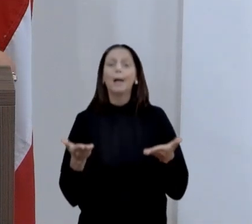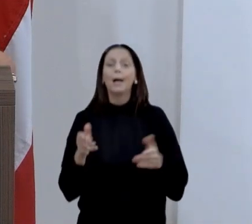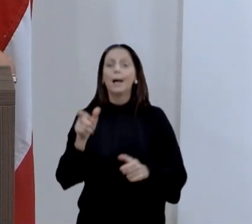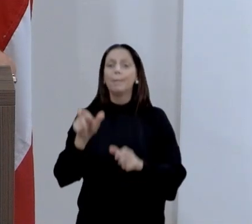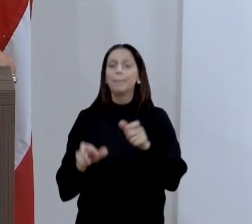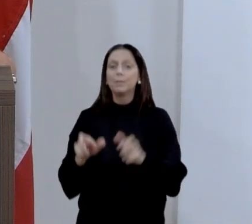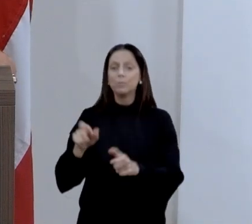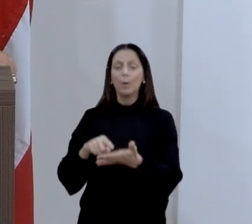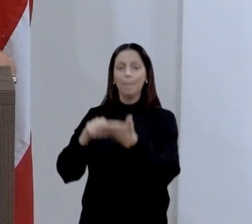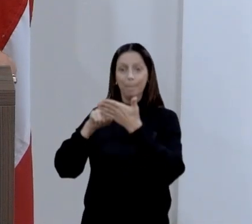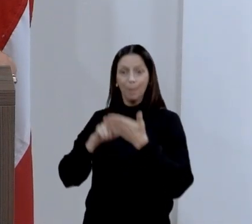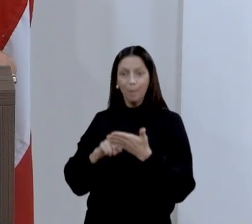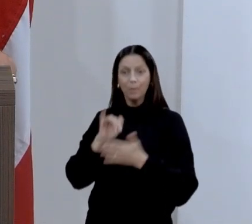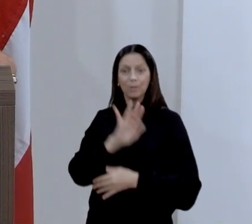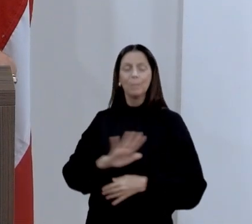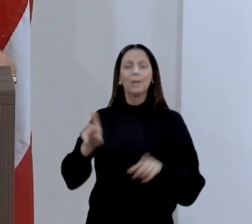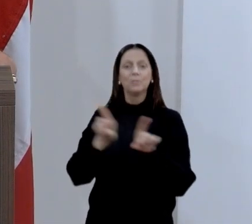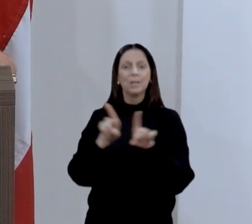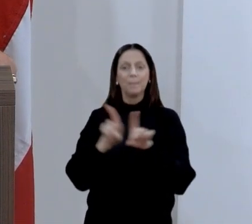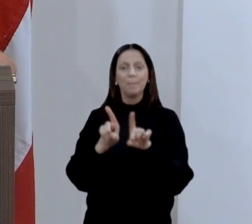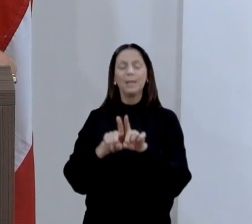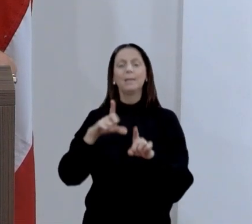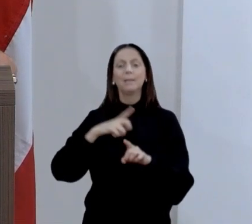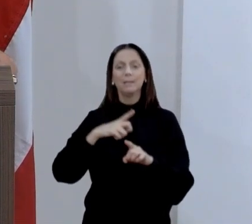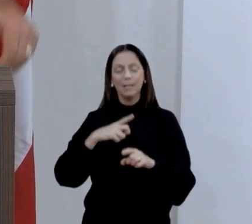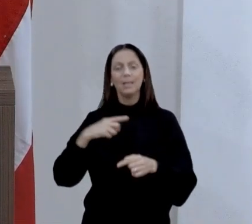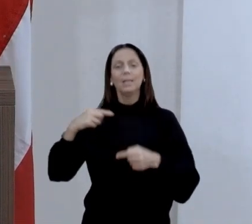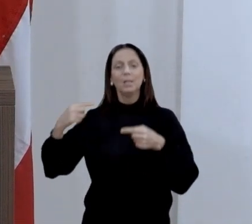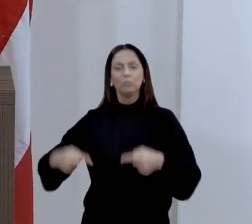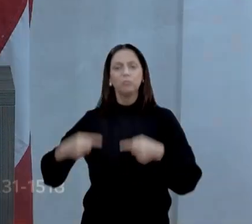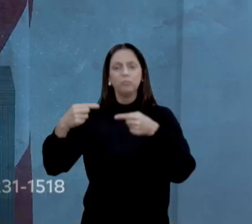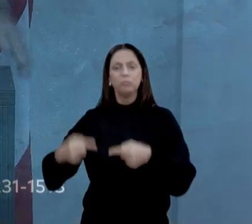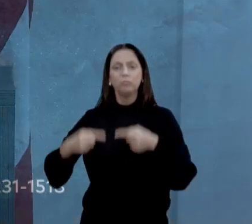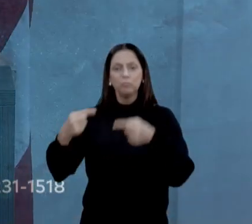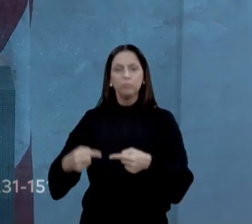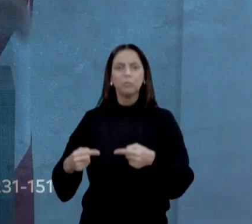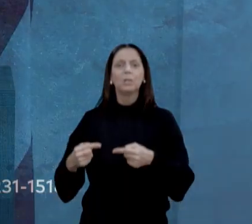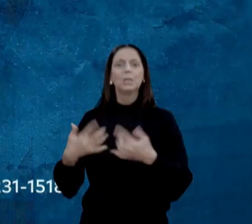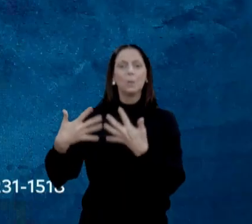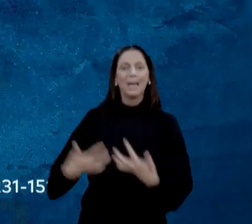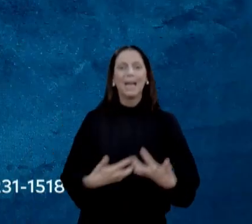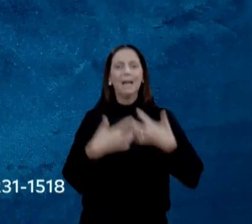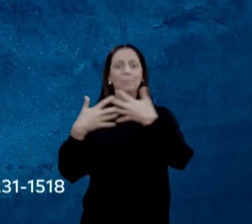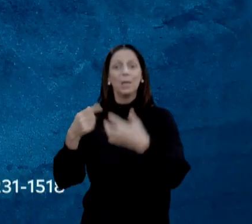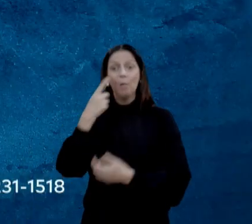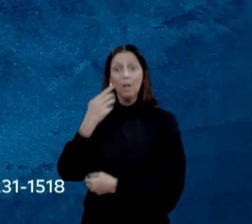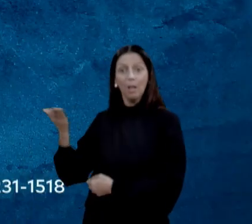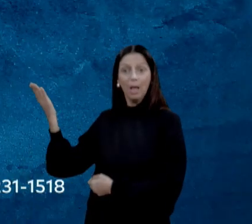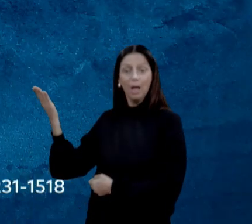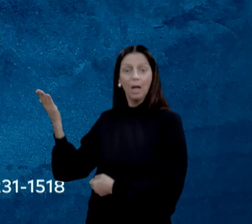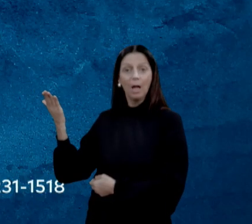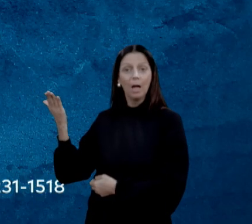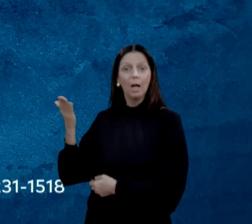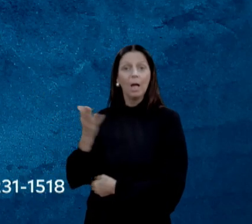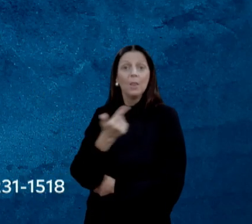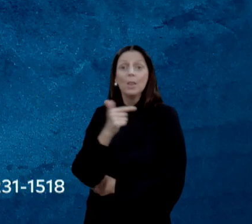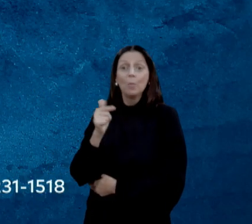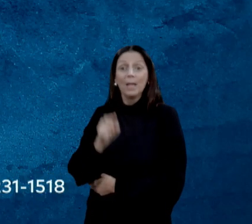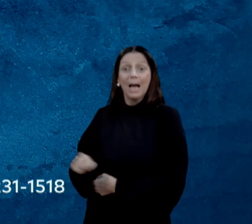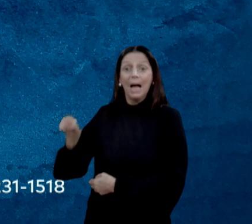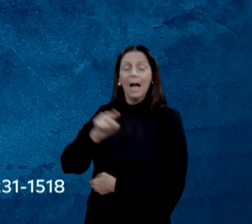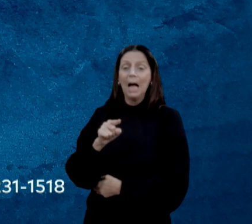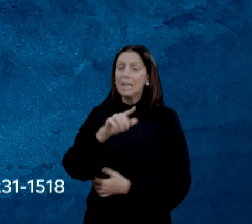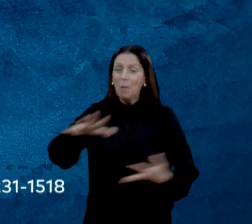imagens da patrola em manutenção, lá sem roda, não sei o quê. Na região da Velha nem patrola não tem, da Itopava está estragada. Enfim, está um